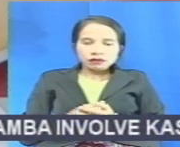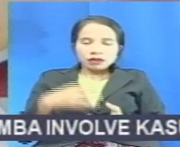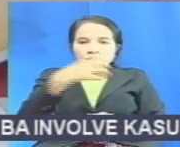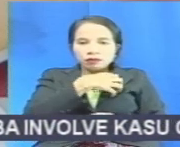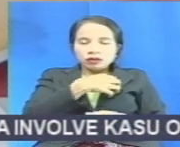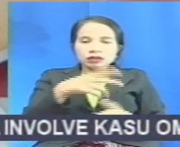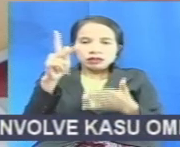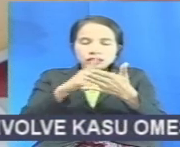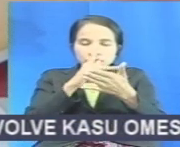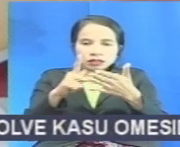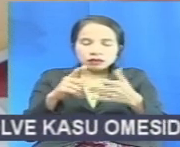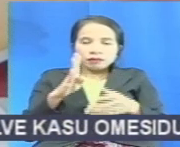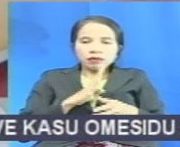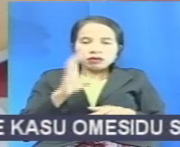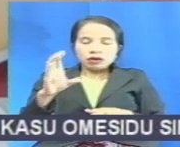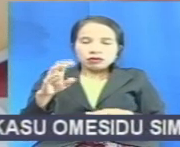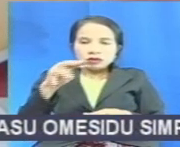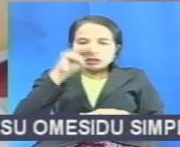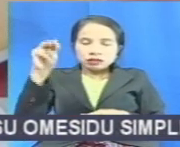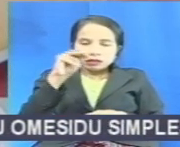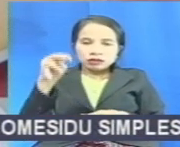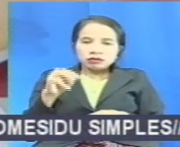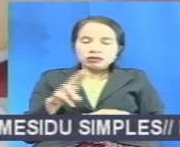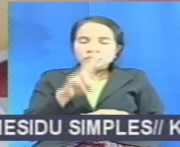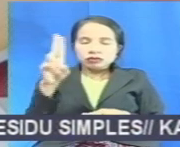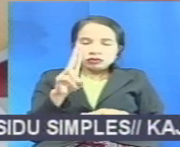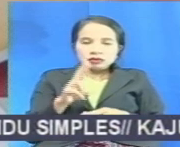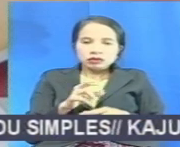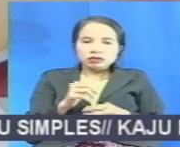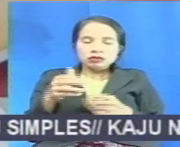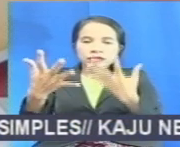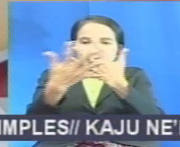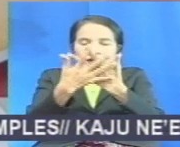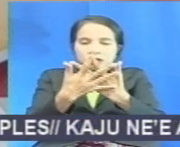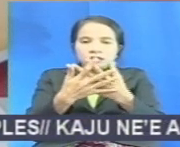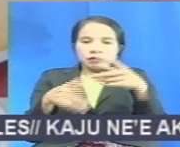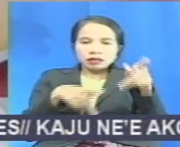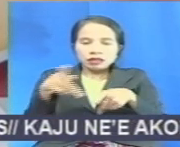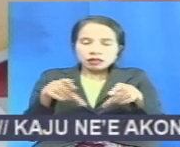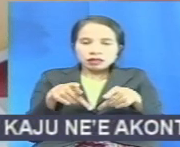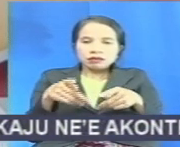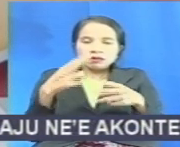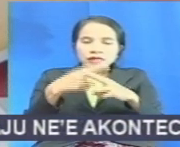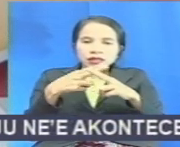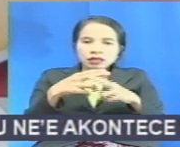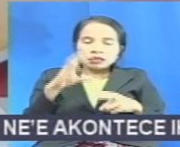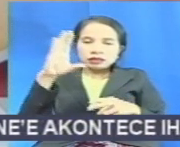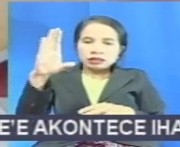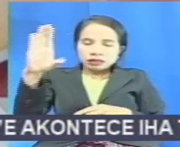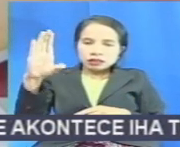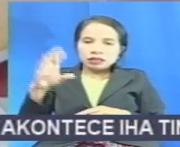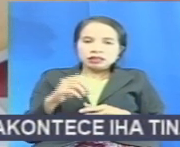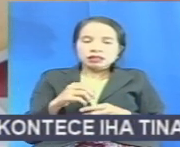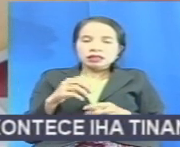Polícia Investigação Criminal Baucau, segunda-feira de, executa o mandado de prisão. Bar Guido, ho inicial CC,